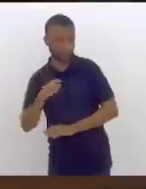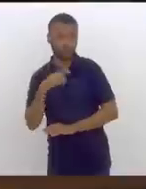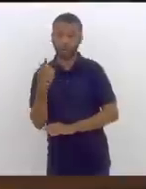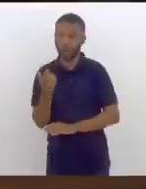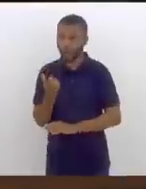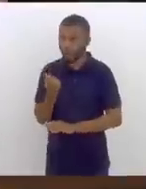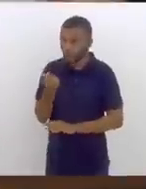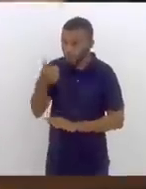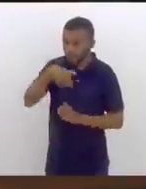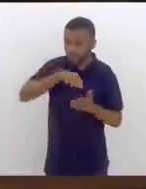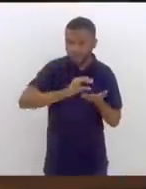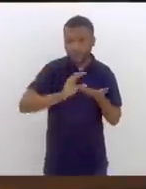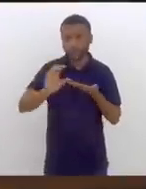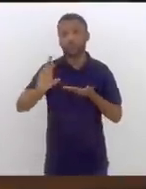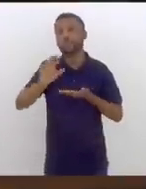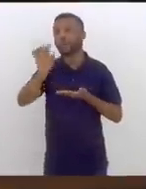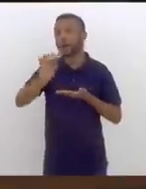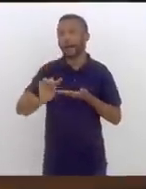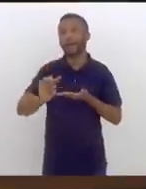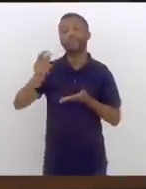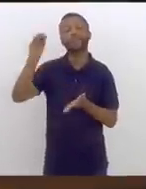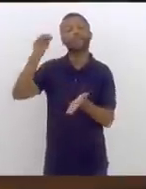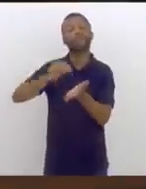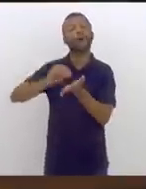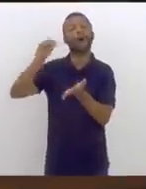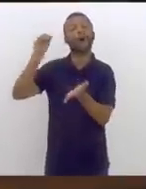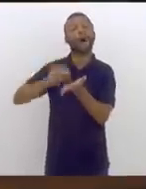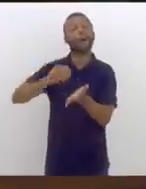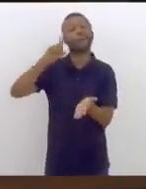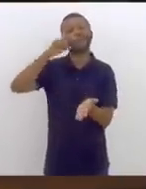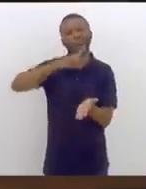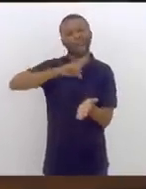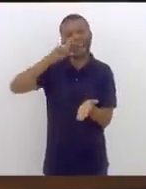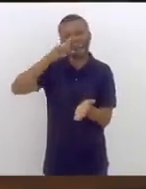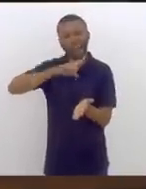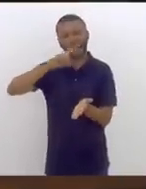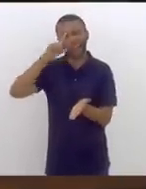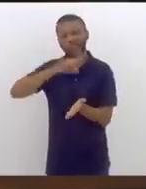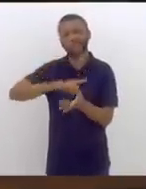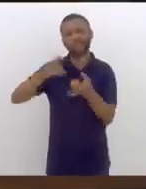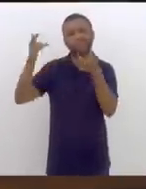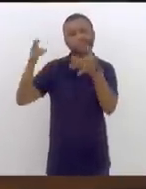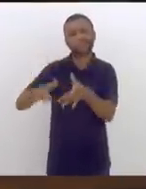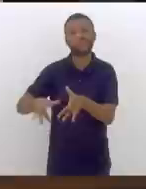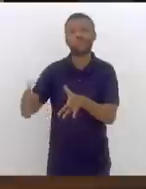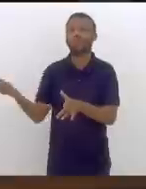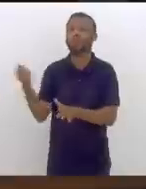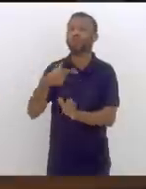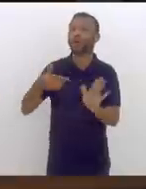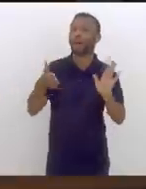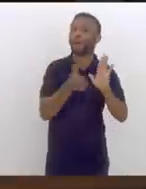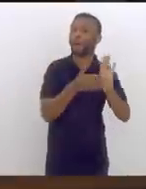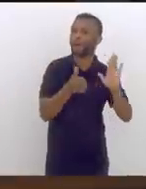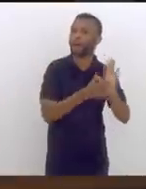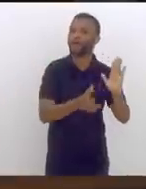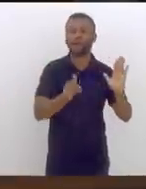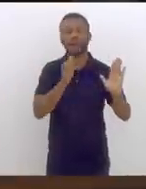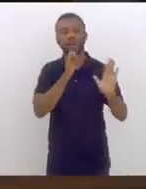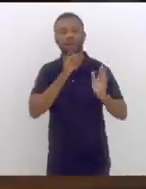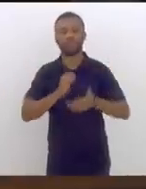é pago pelo Rais tá muito a quem tá muito a quem do que se propõe eu vou dar um exemplo rápido